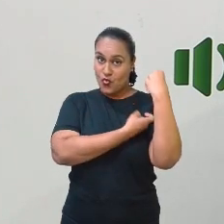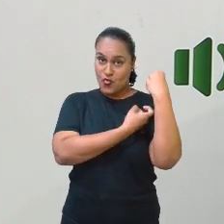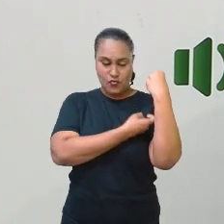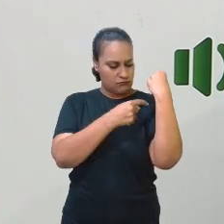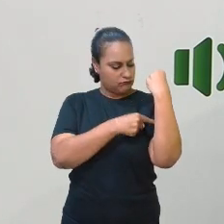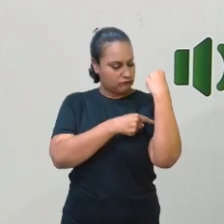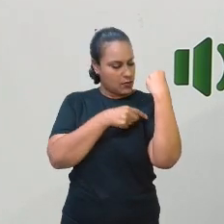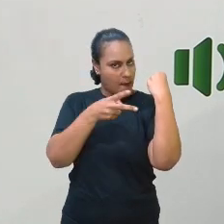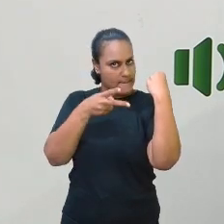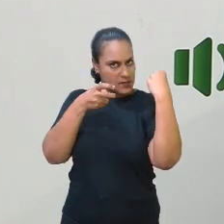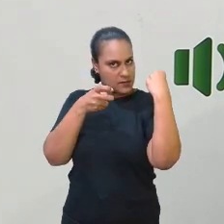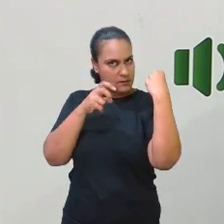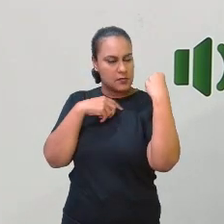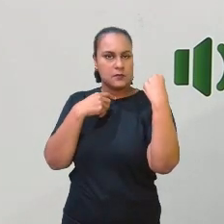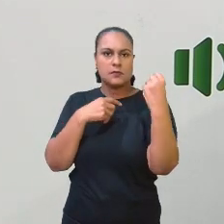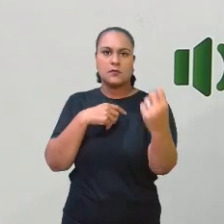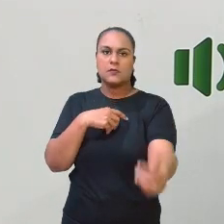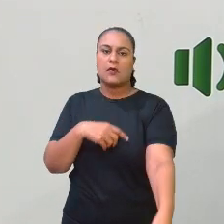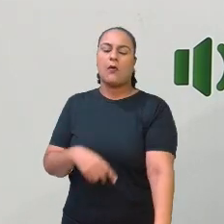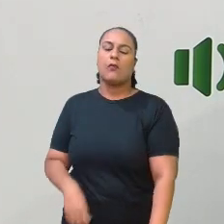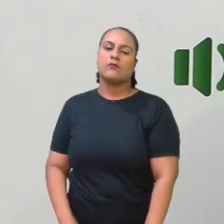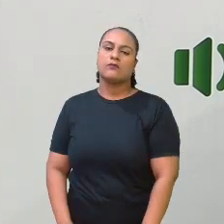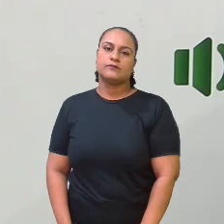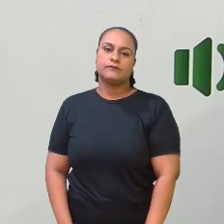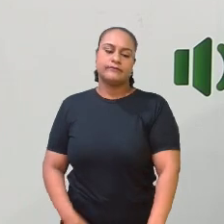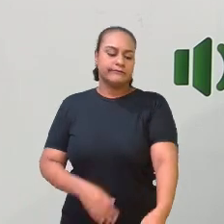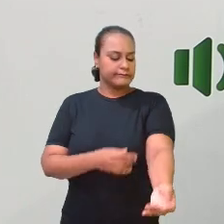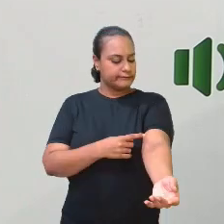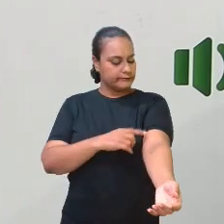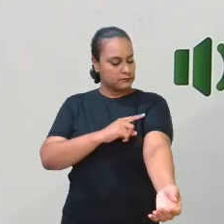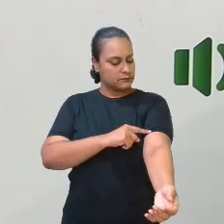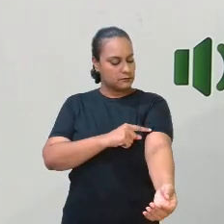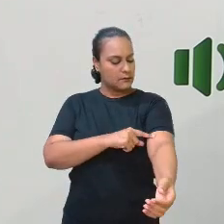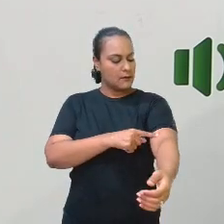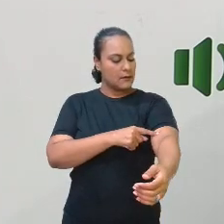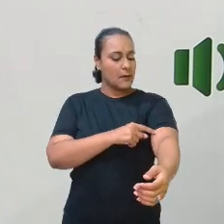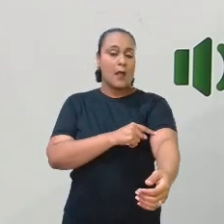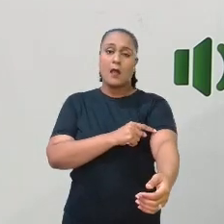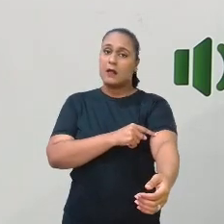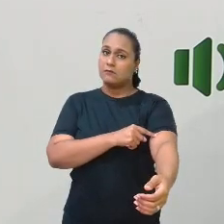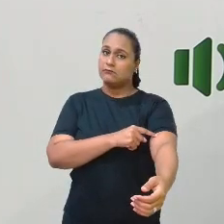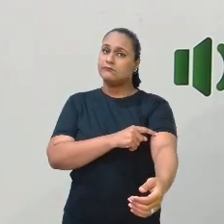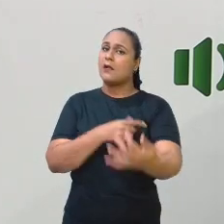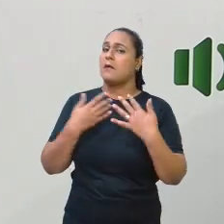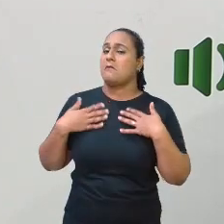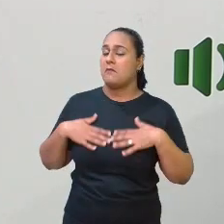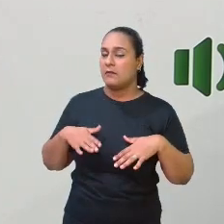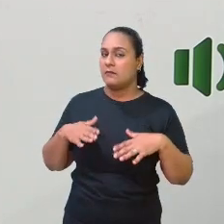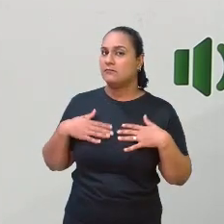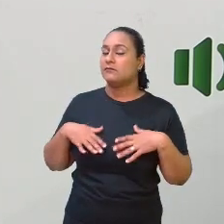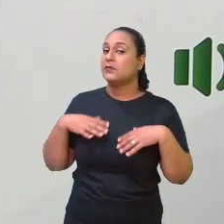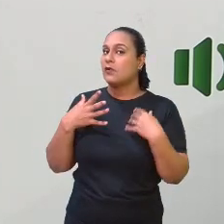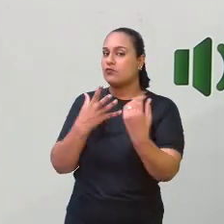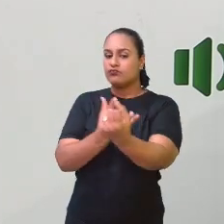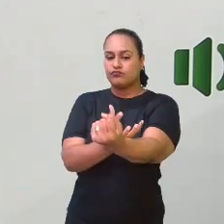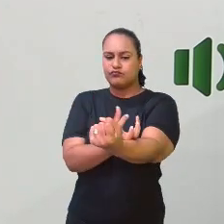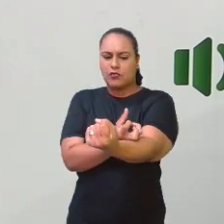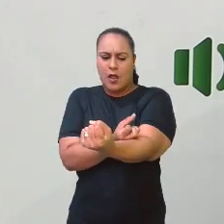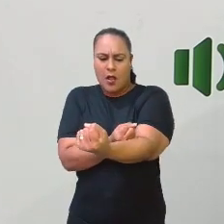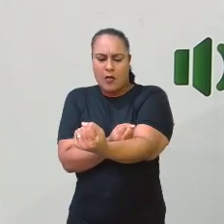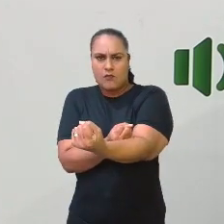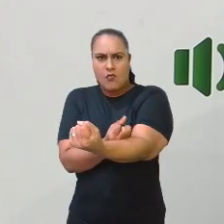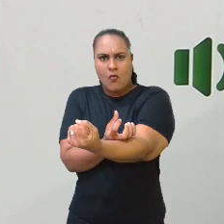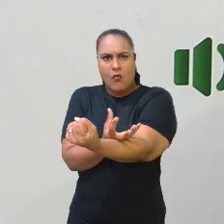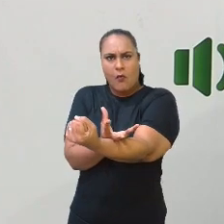Percebeu? Agora solta a tua mão. Vê como está mais relaxado. Os músculos, eles têm a capacidade